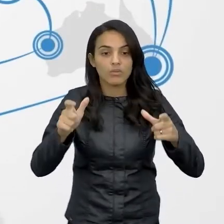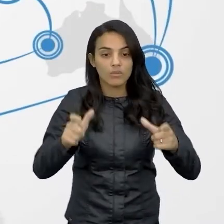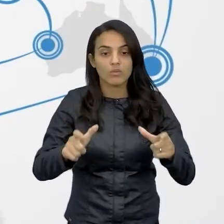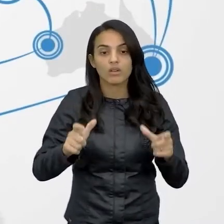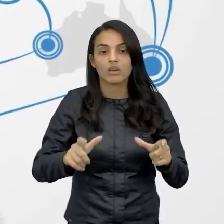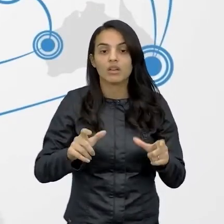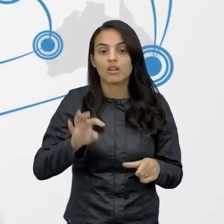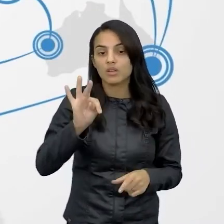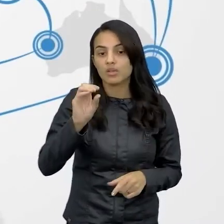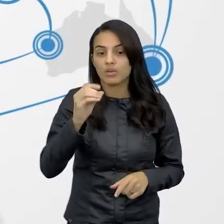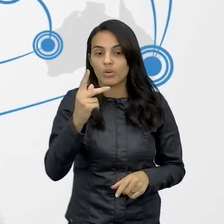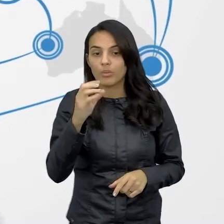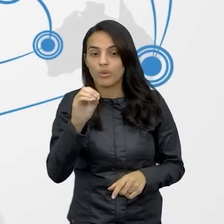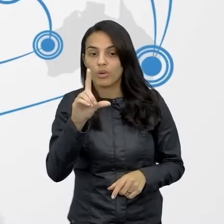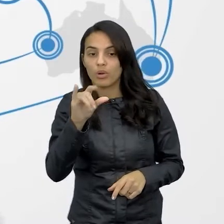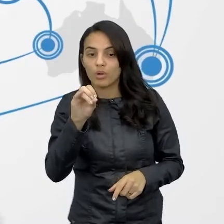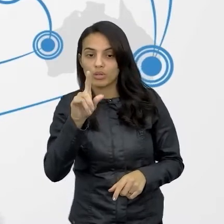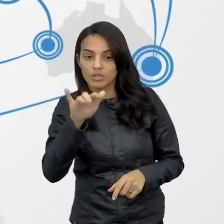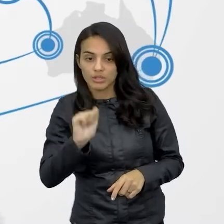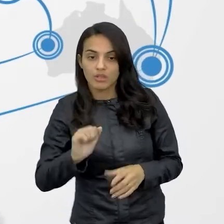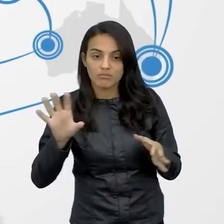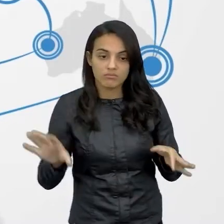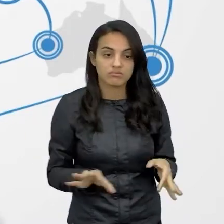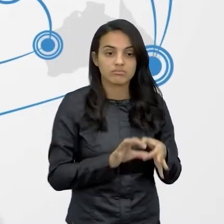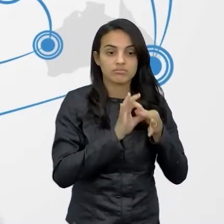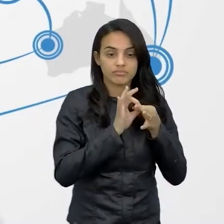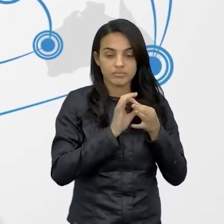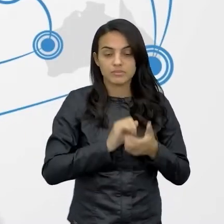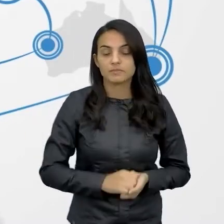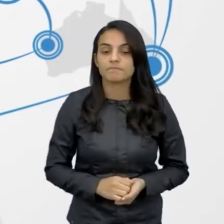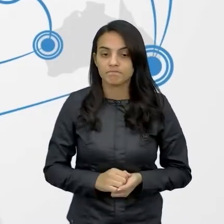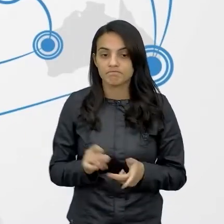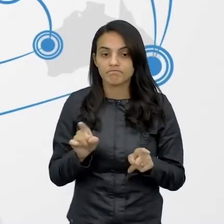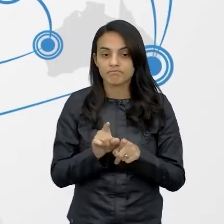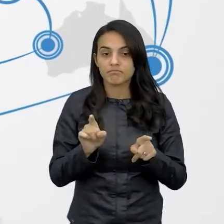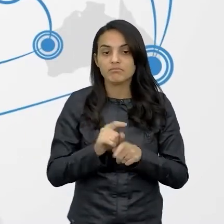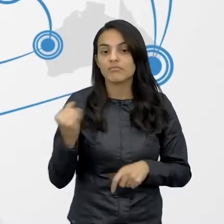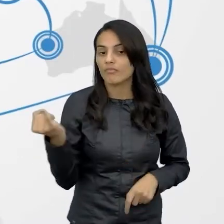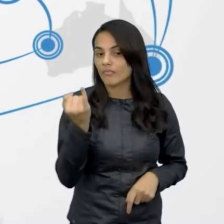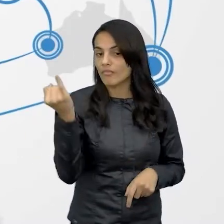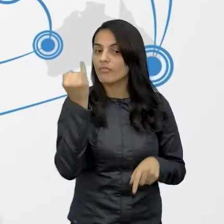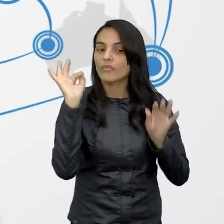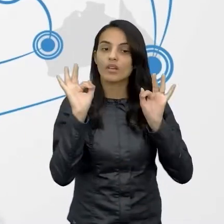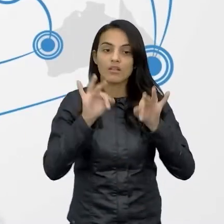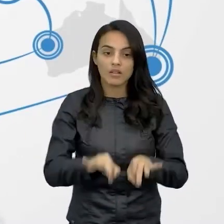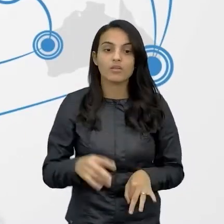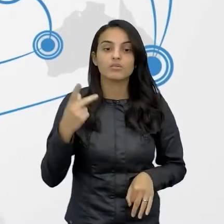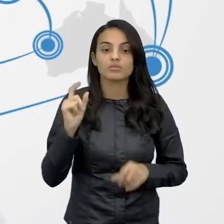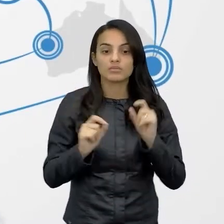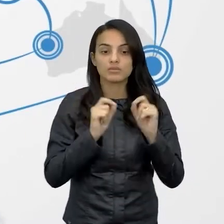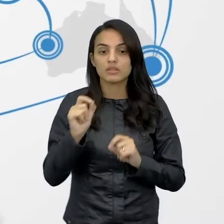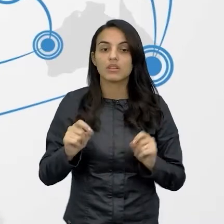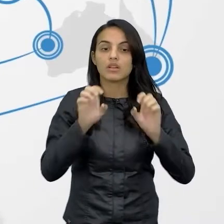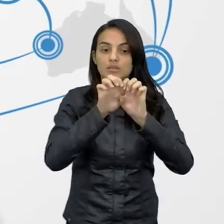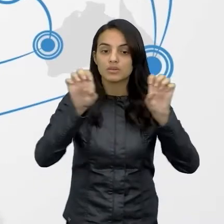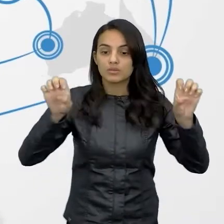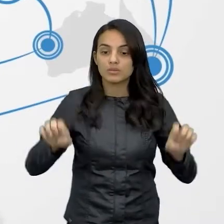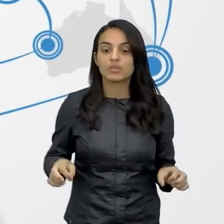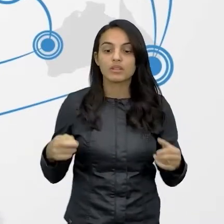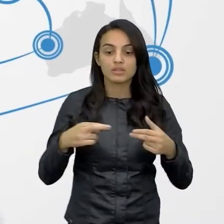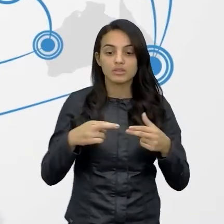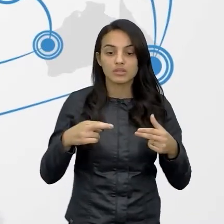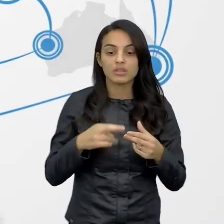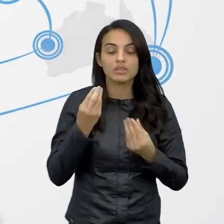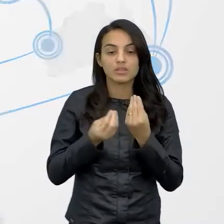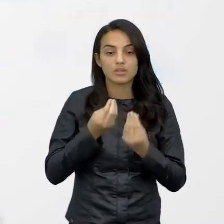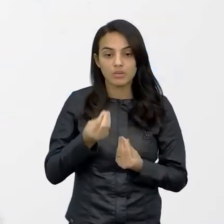da topologia criada pela conectividade. O que acaba importando no final é a sua posição na estrutura de rede e o seu